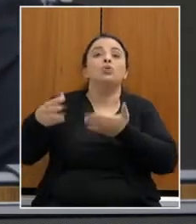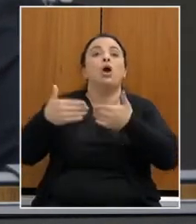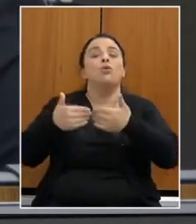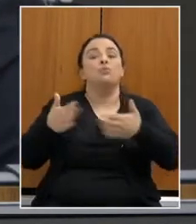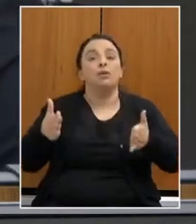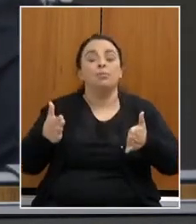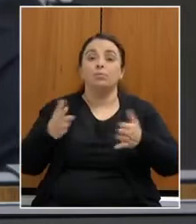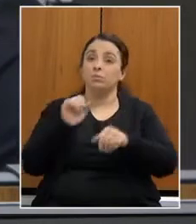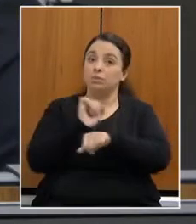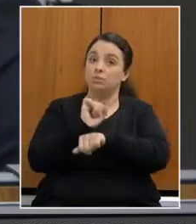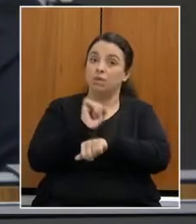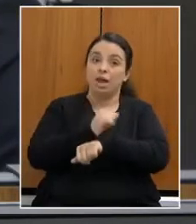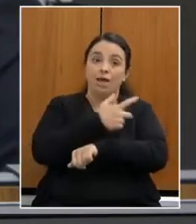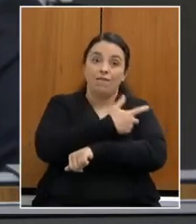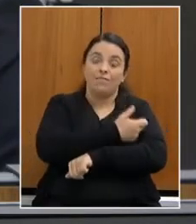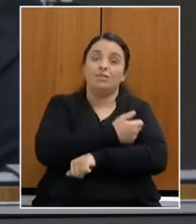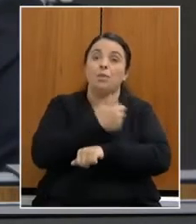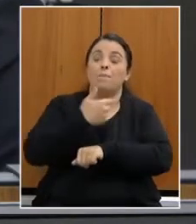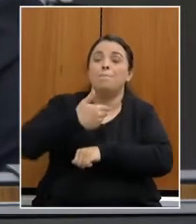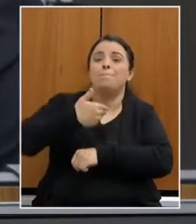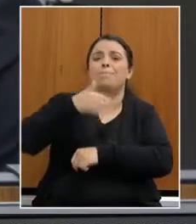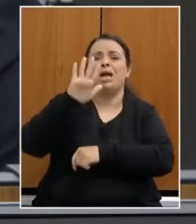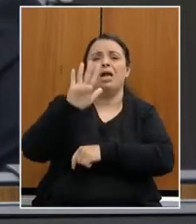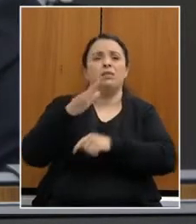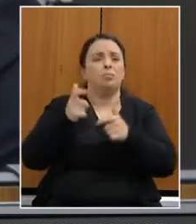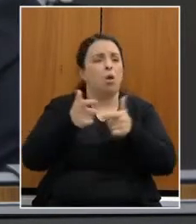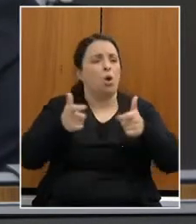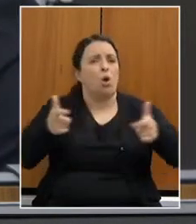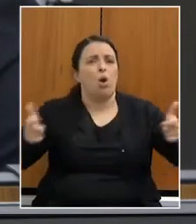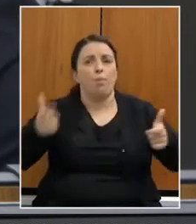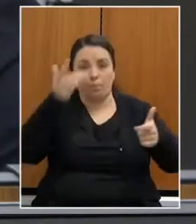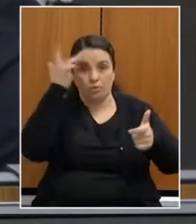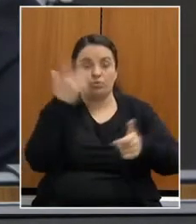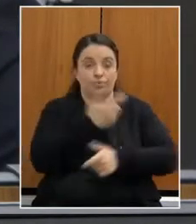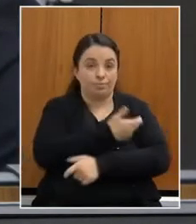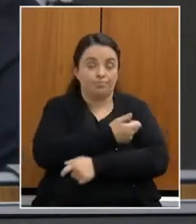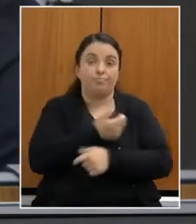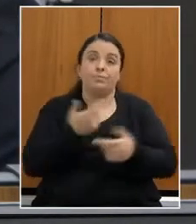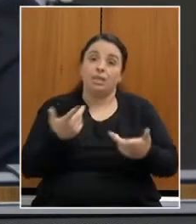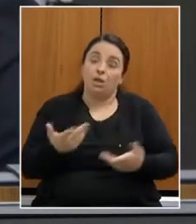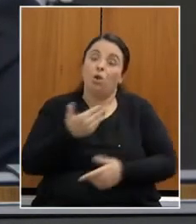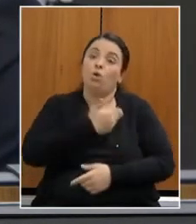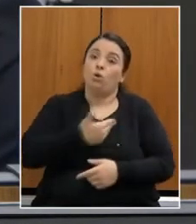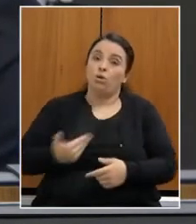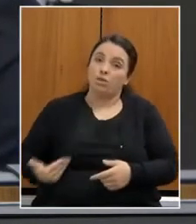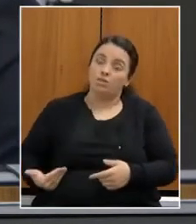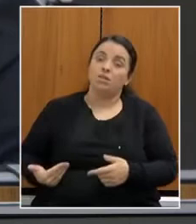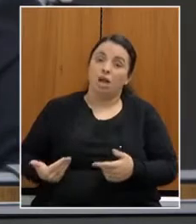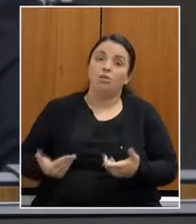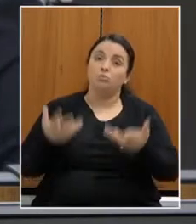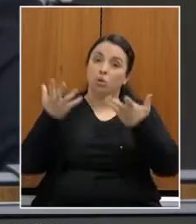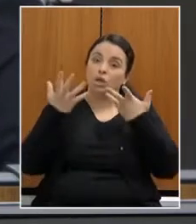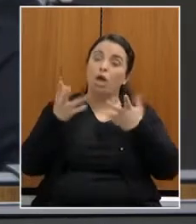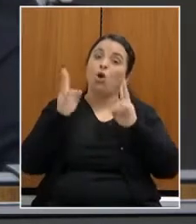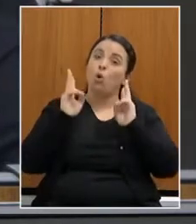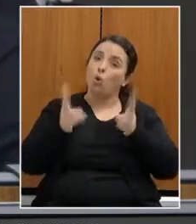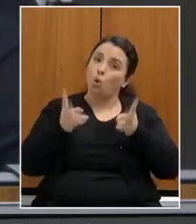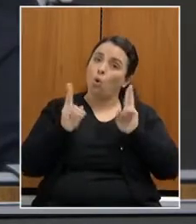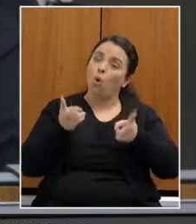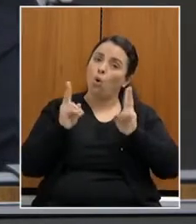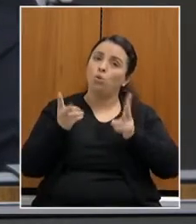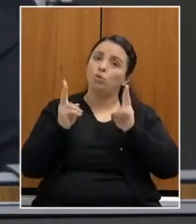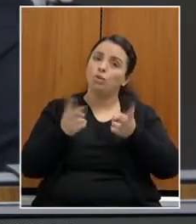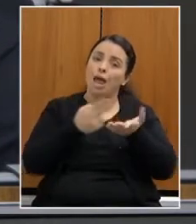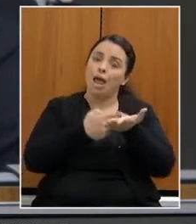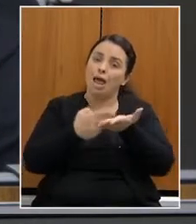progredir ainda mais na população então o Estado tende a continuar mantendo esses leitos é um custo até elevado